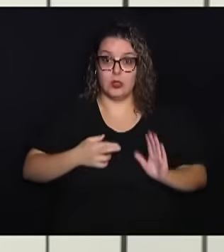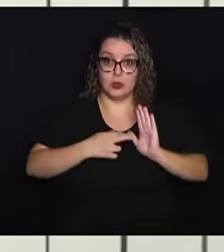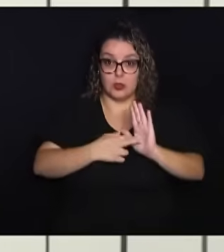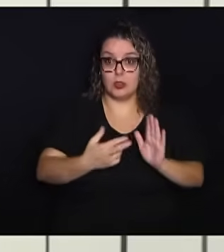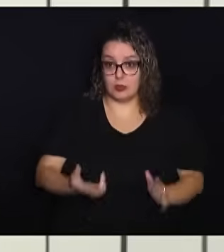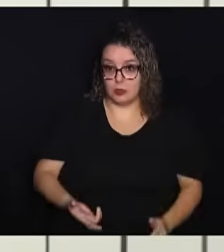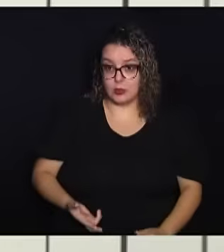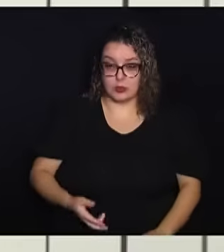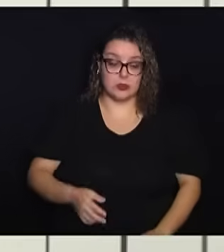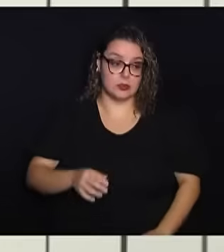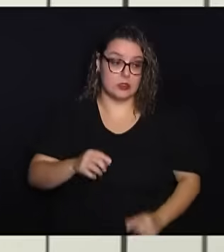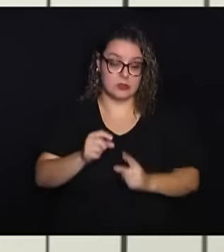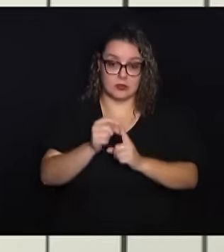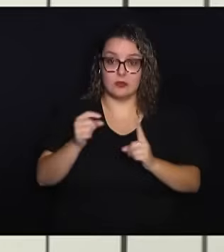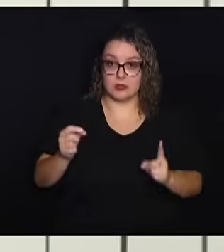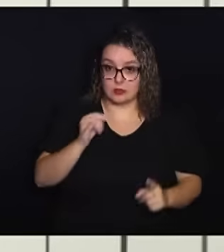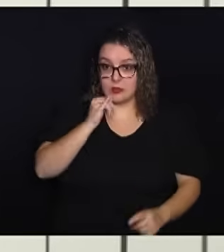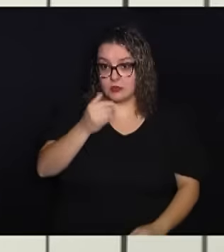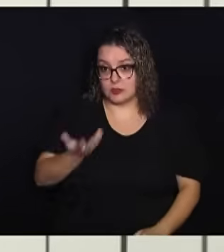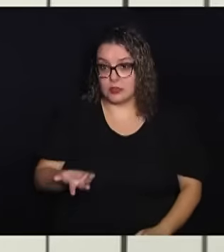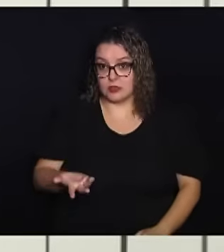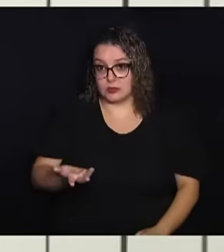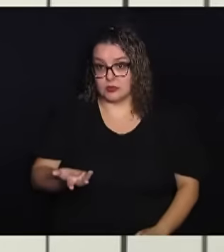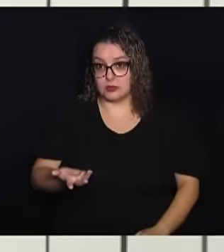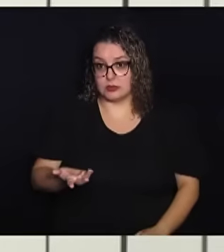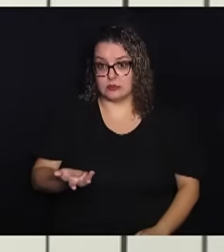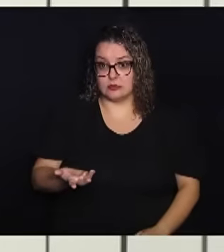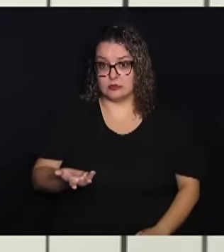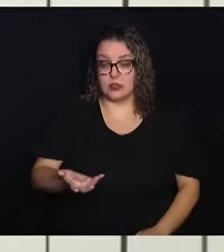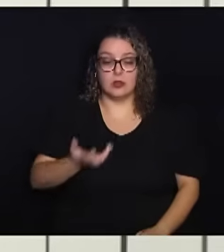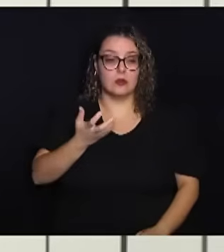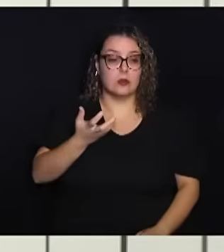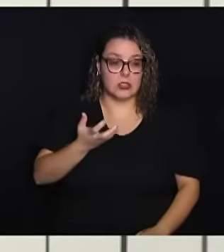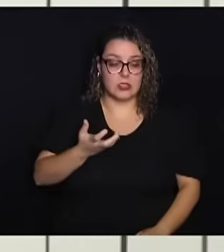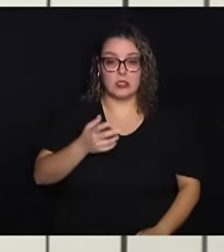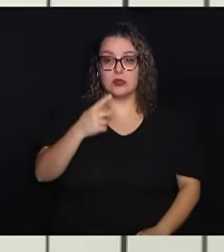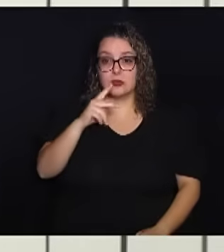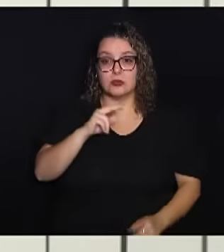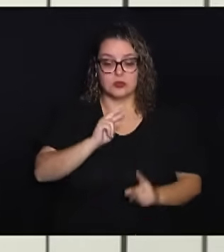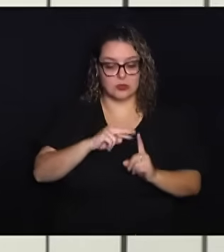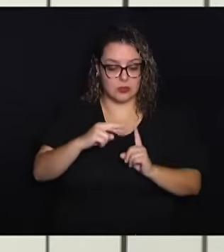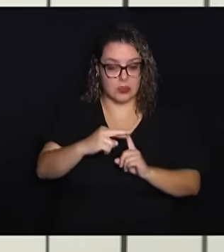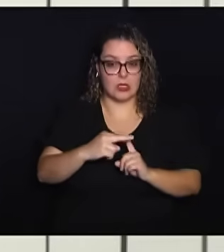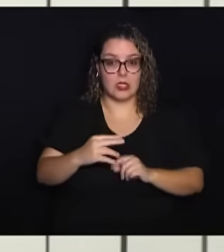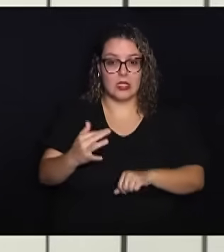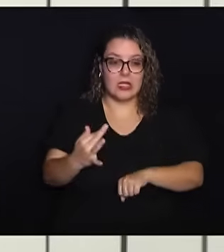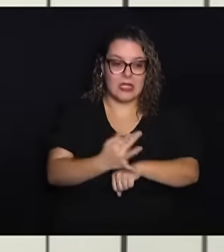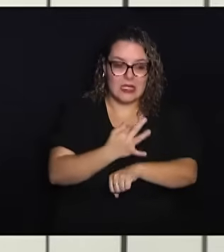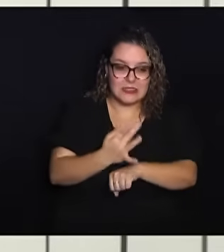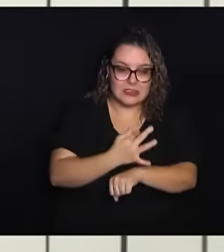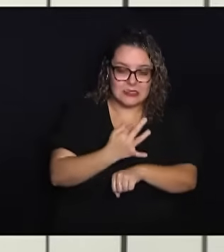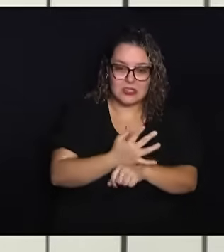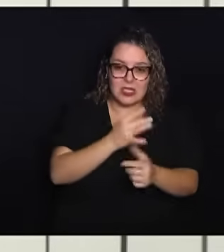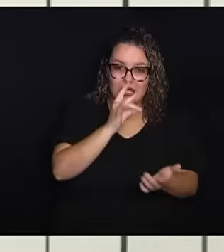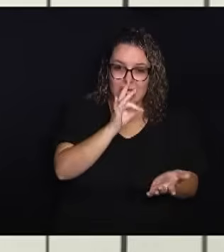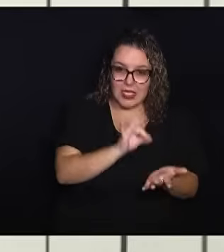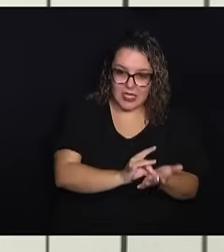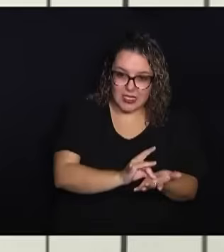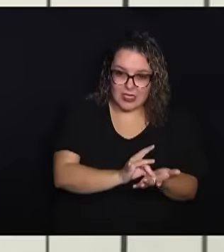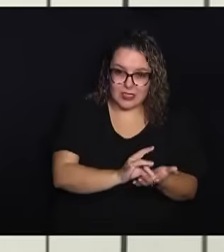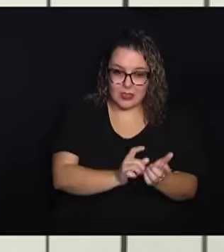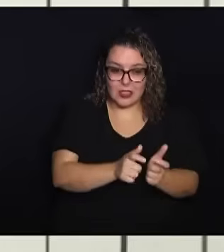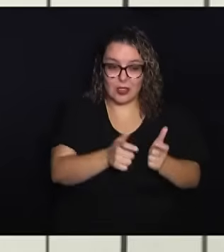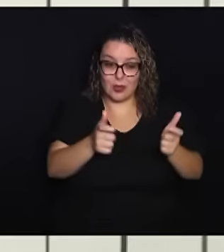né, nessa frase que eu acabei de dizer. Então, eu gostaria do seu ponto de vista. Resistir à realidade apenas